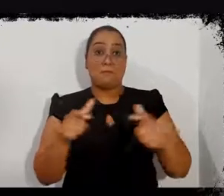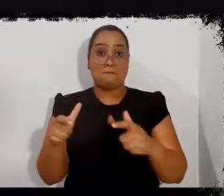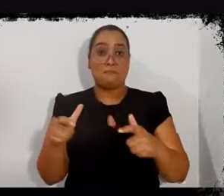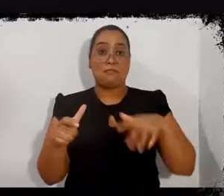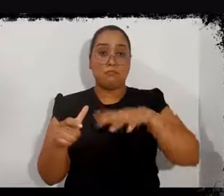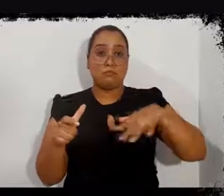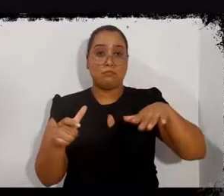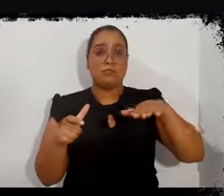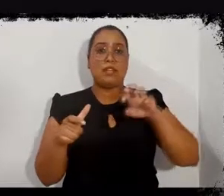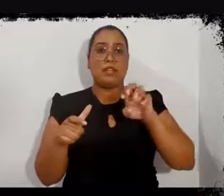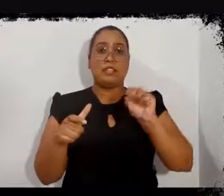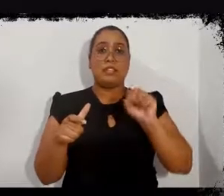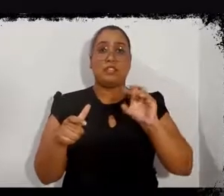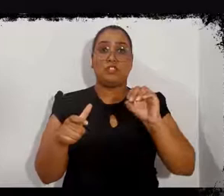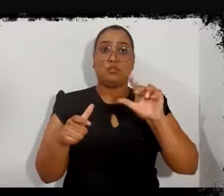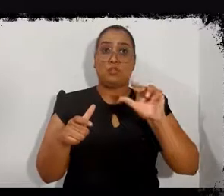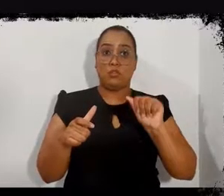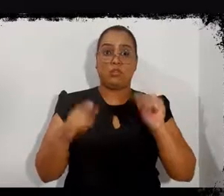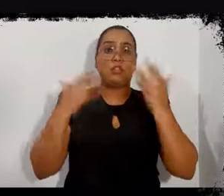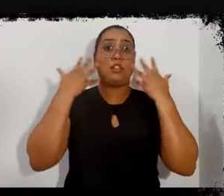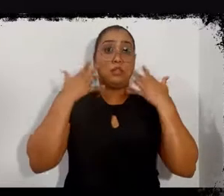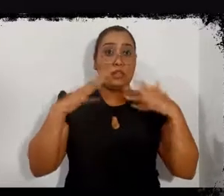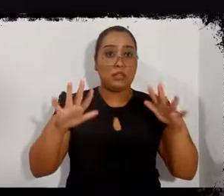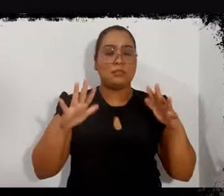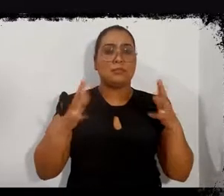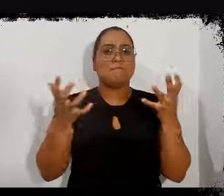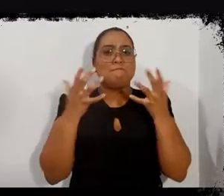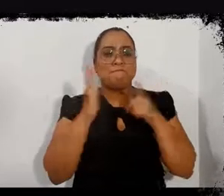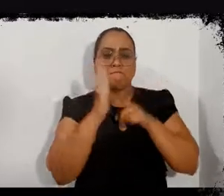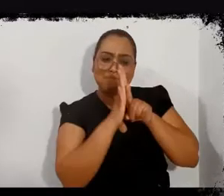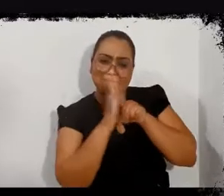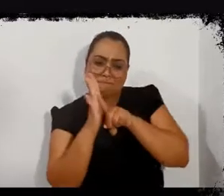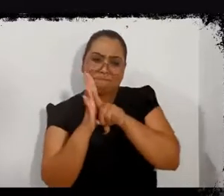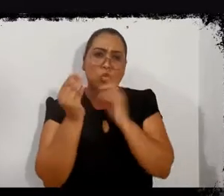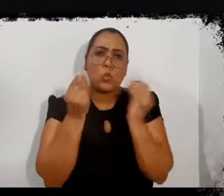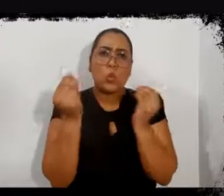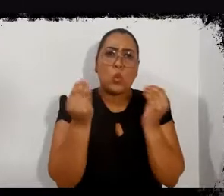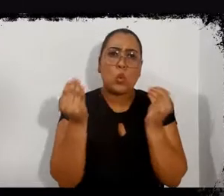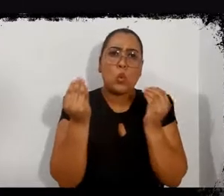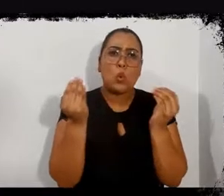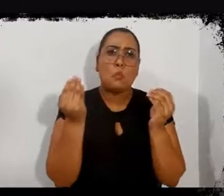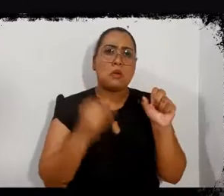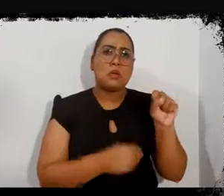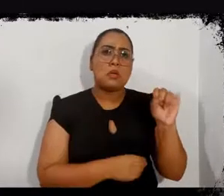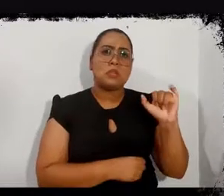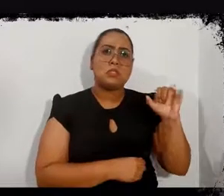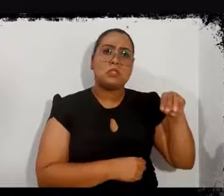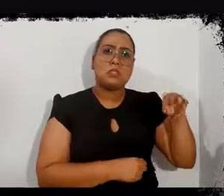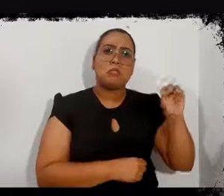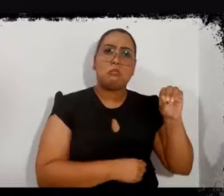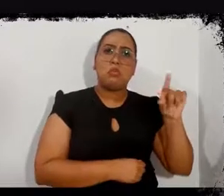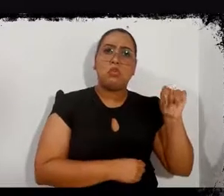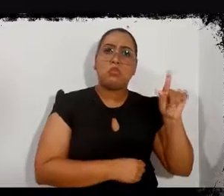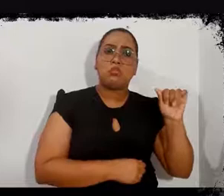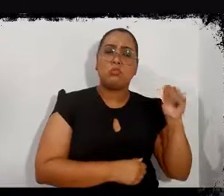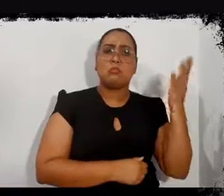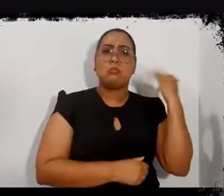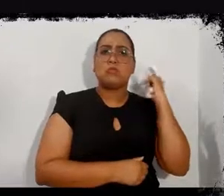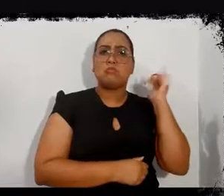XIX buscavam relacionar a simbologia dos contos tradicionais a antigos